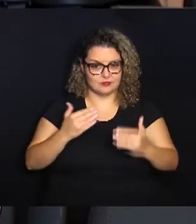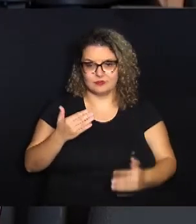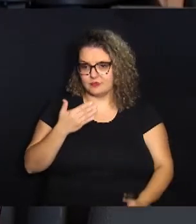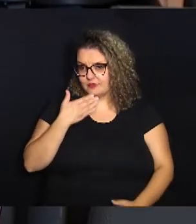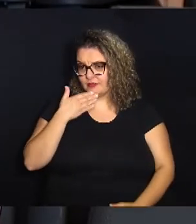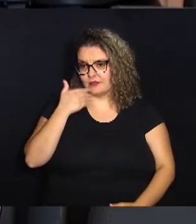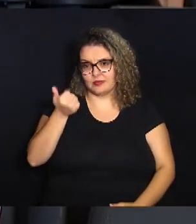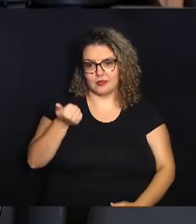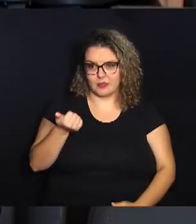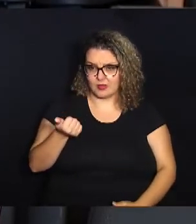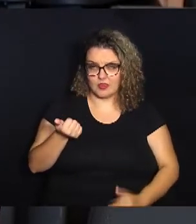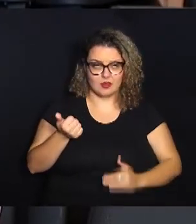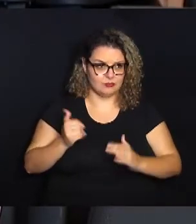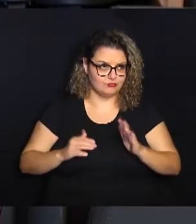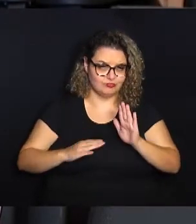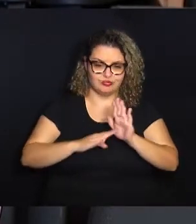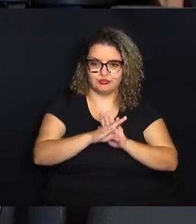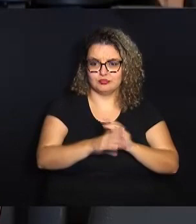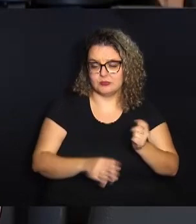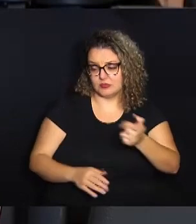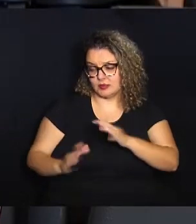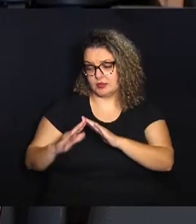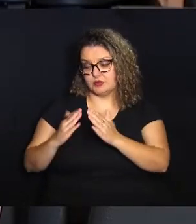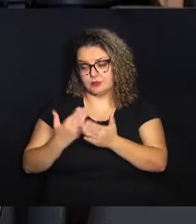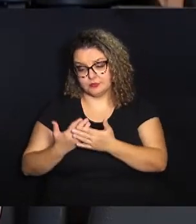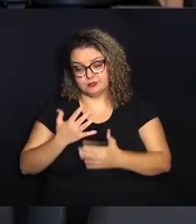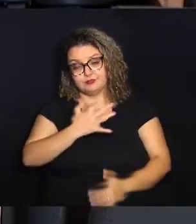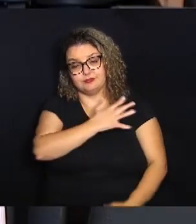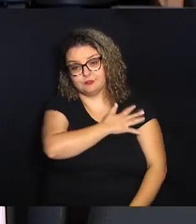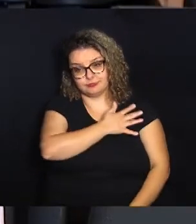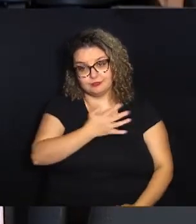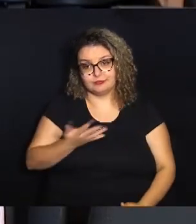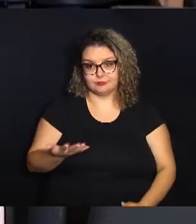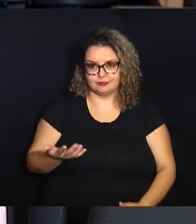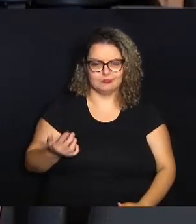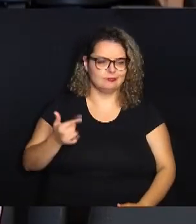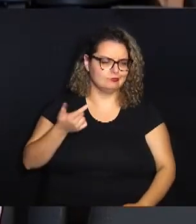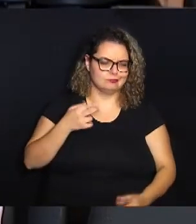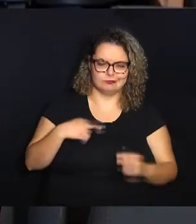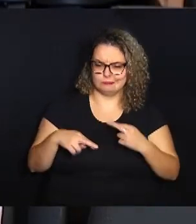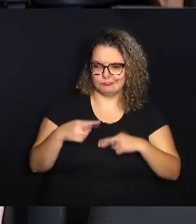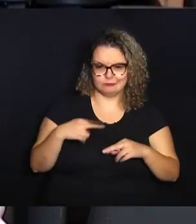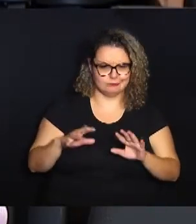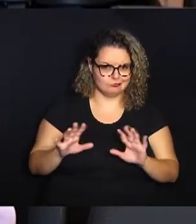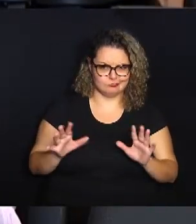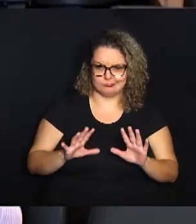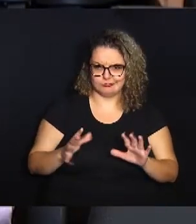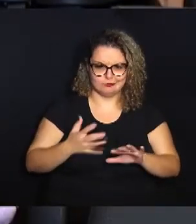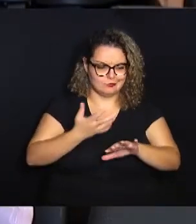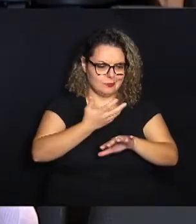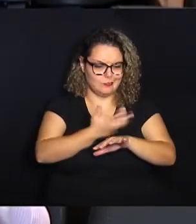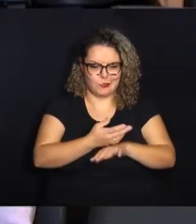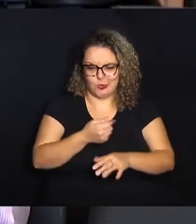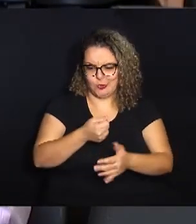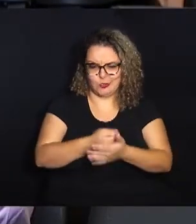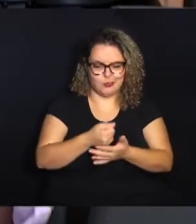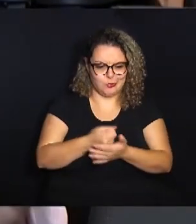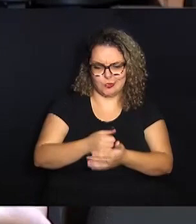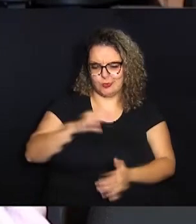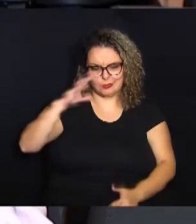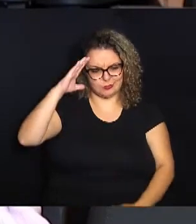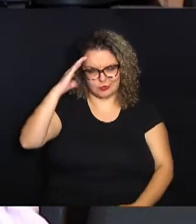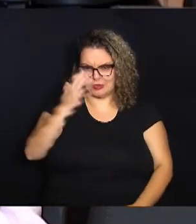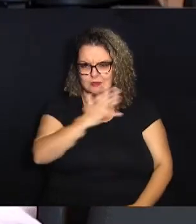mais elevado do que as escolas militares. Então não tem a ver com a disciplina rigorosa militar